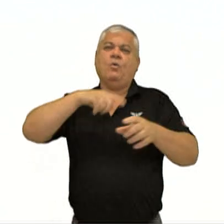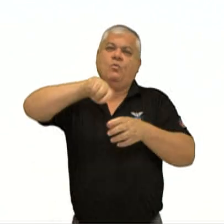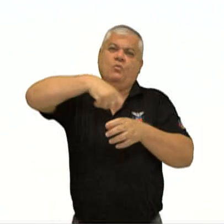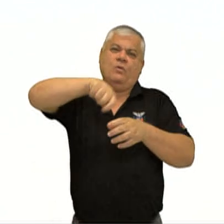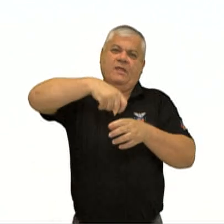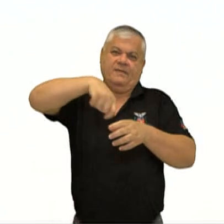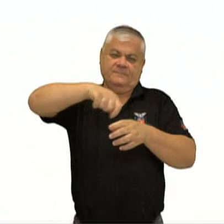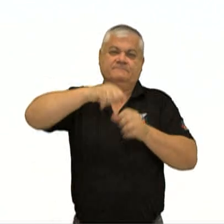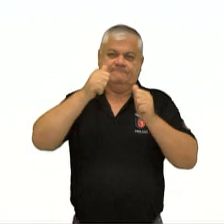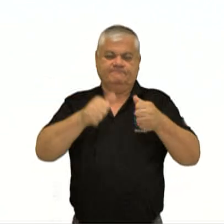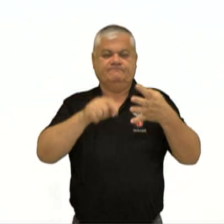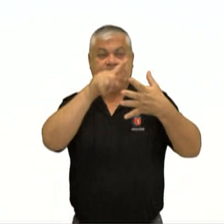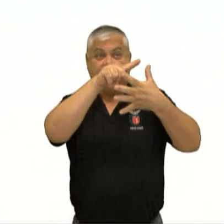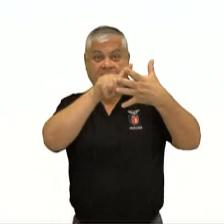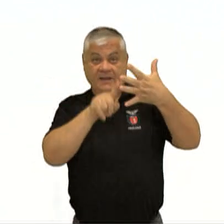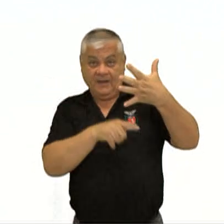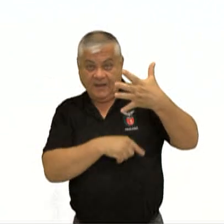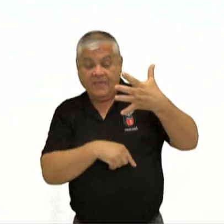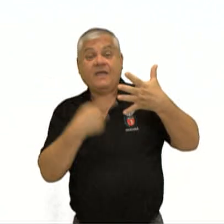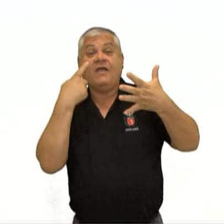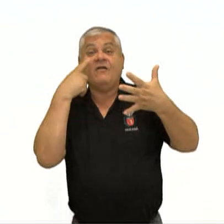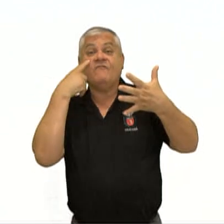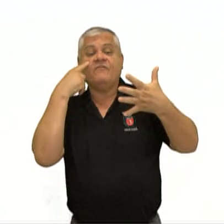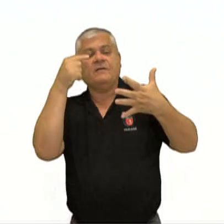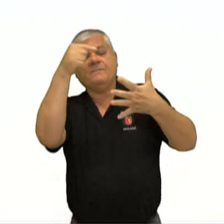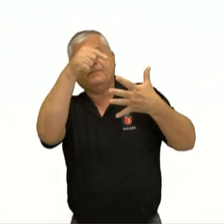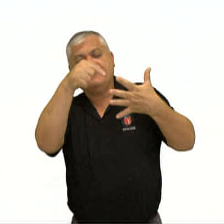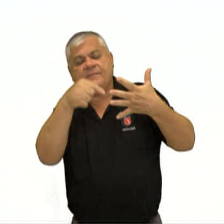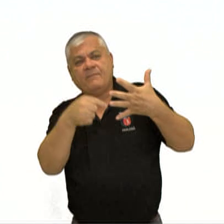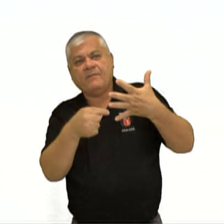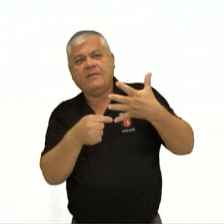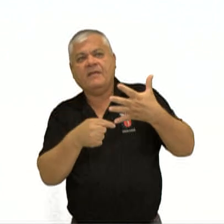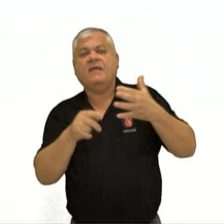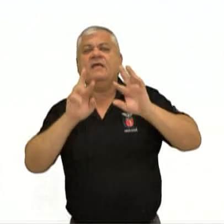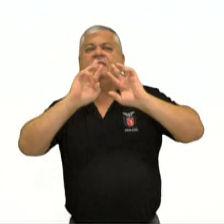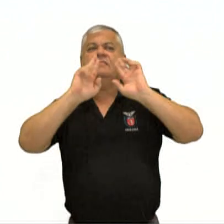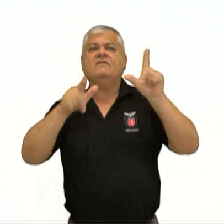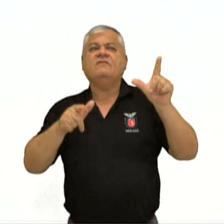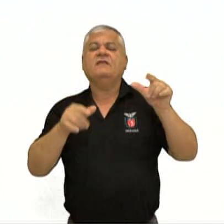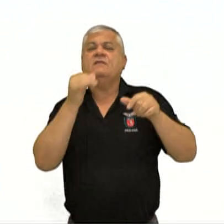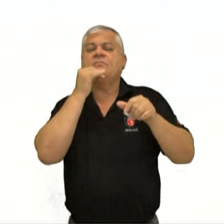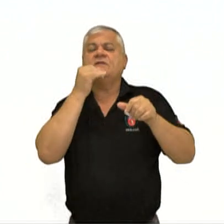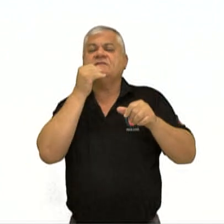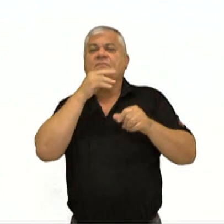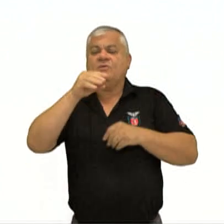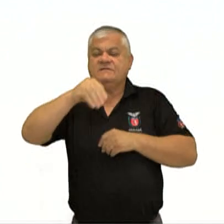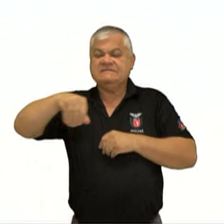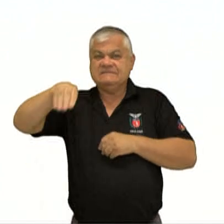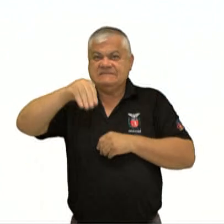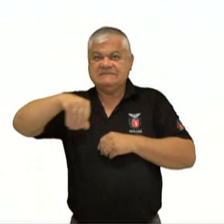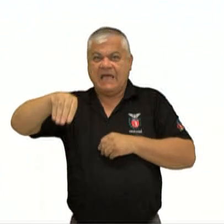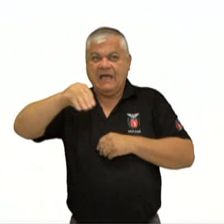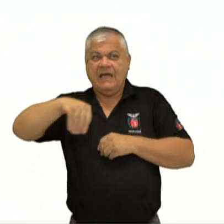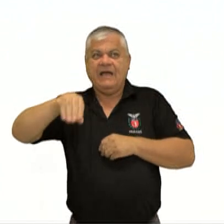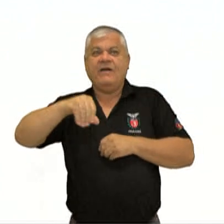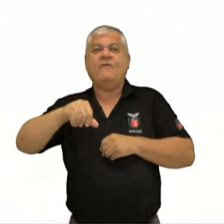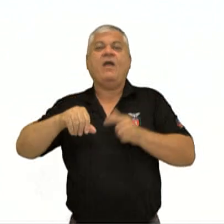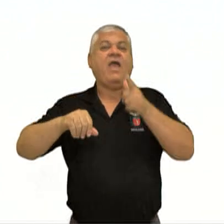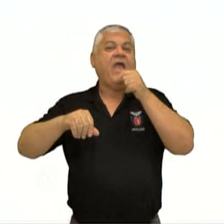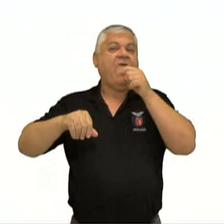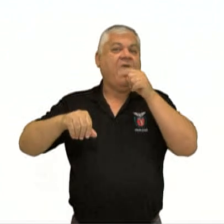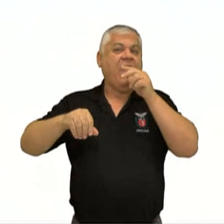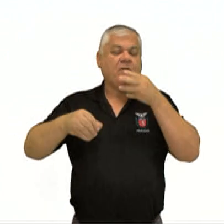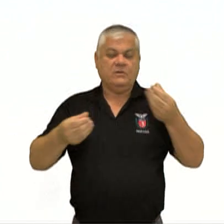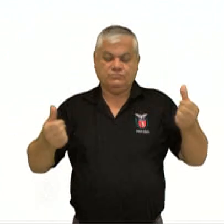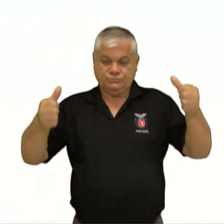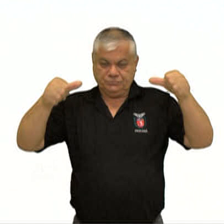misturar. Então a gente vai verificar qual que é a diferença, né, da solubilidade do sal de cozinha quando eu coloco num volume de